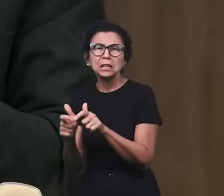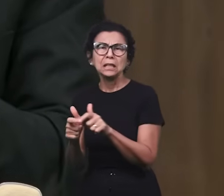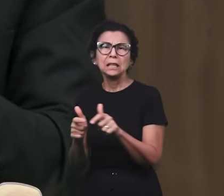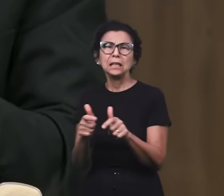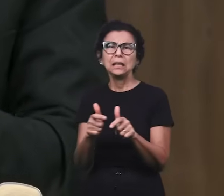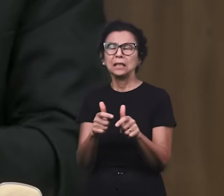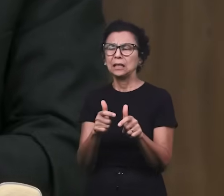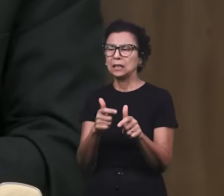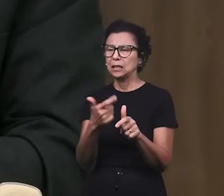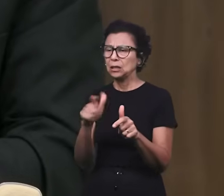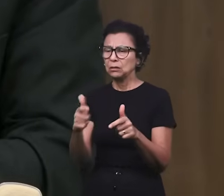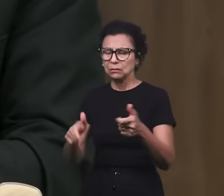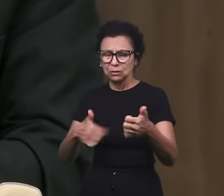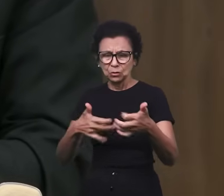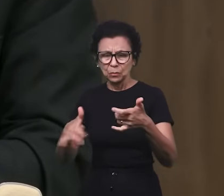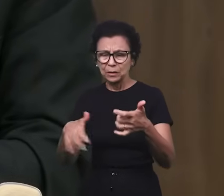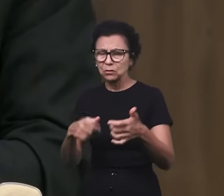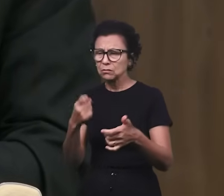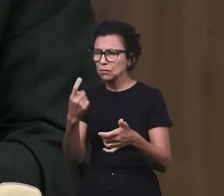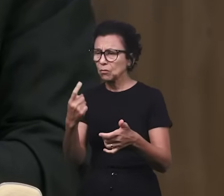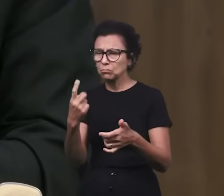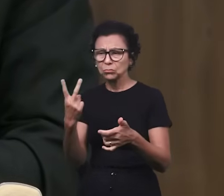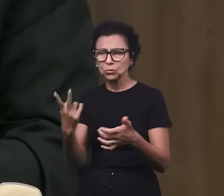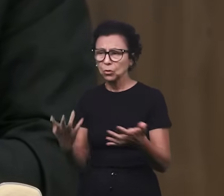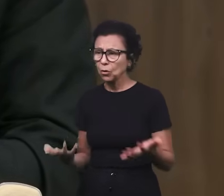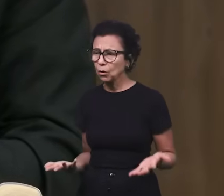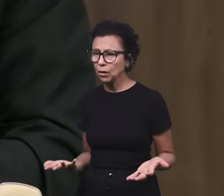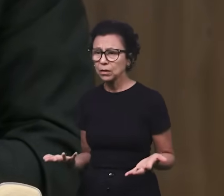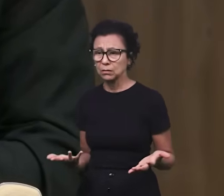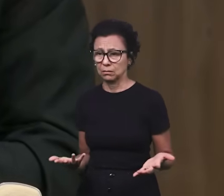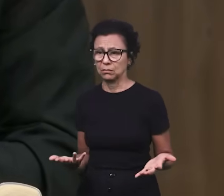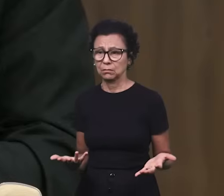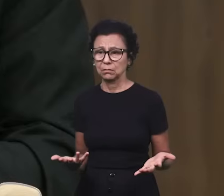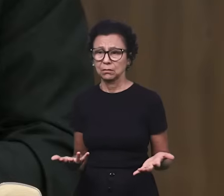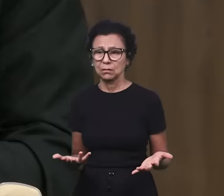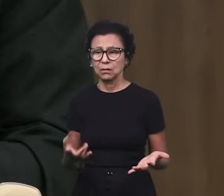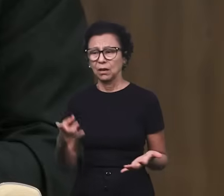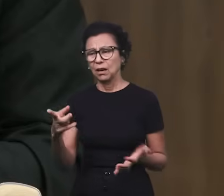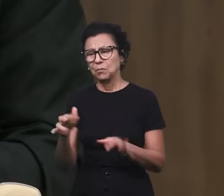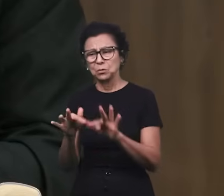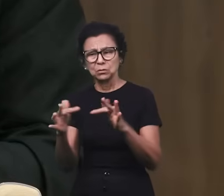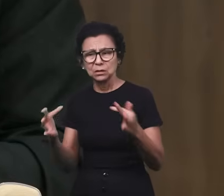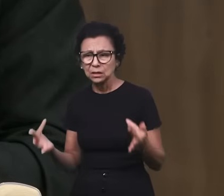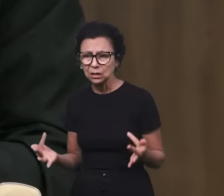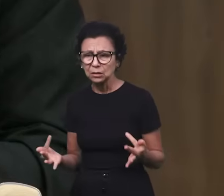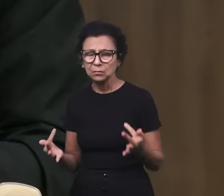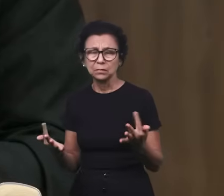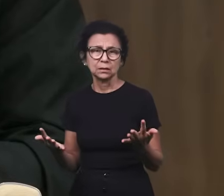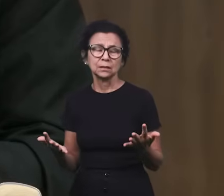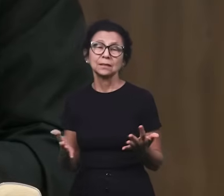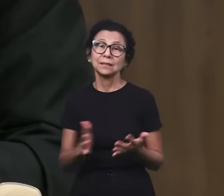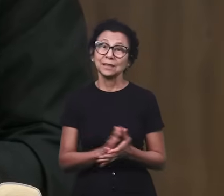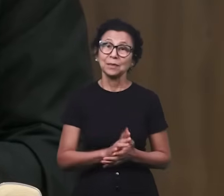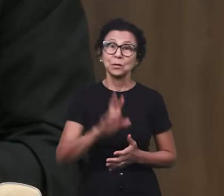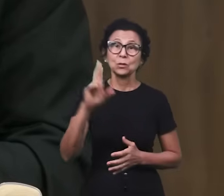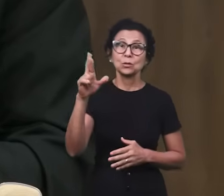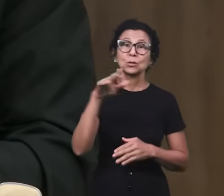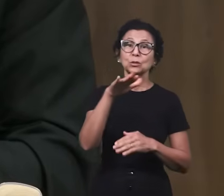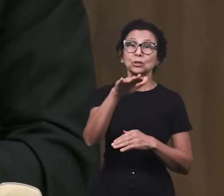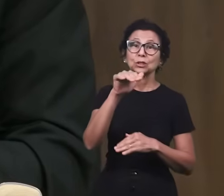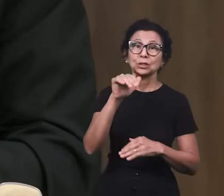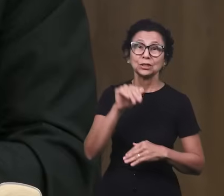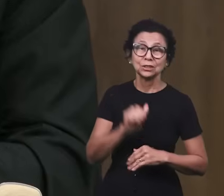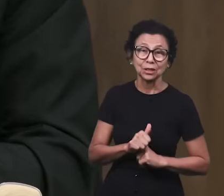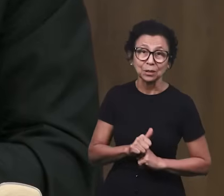botou um desmérito, não te botou lá naquele trabalhinho, porque sabe que você é forte Glória a e que você vai Jesus. aguentar ficar no trabalhinho sem instrumento, porque você